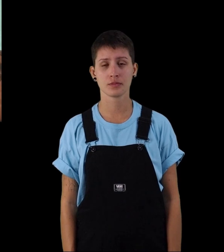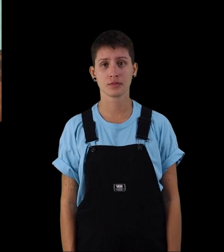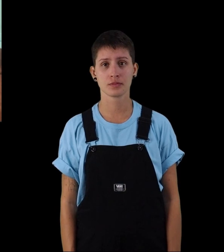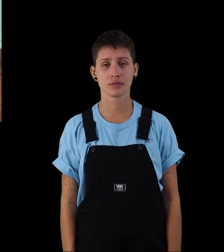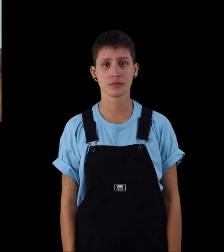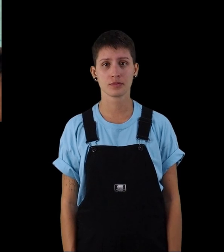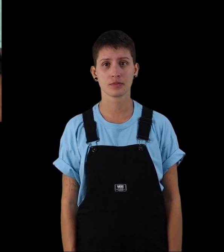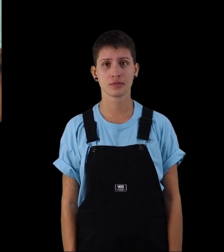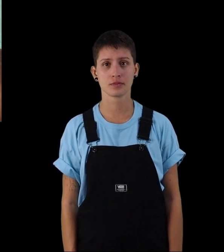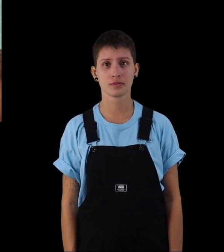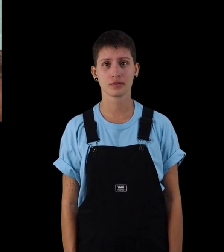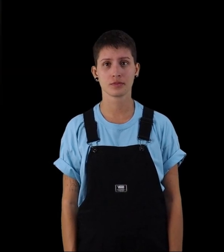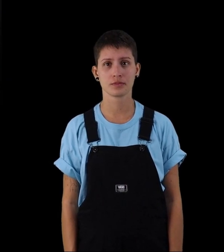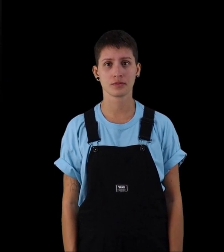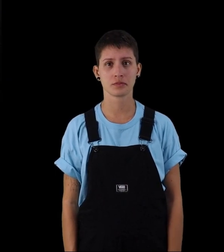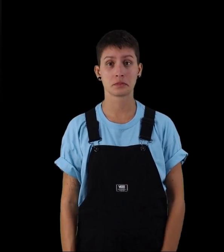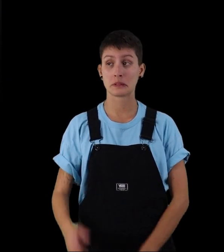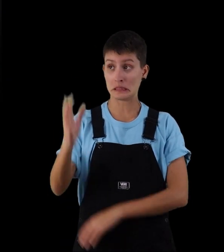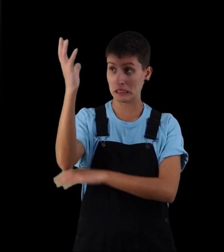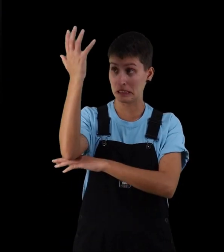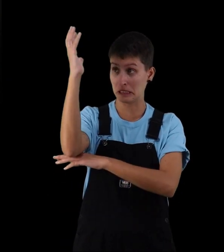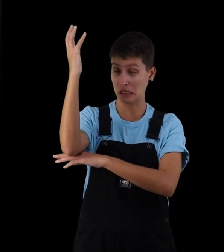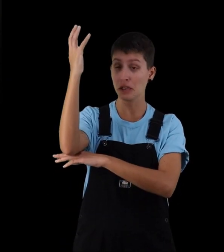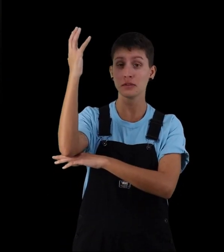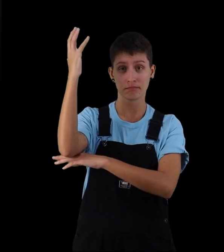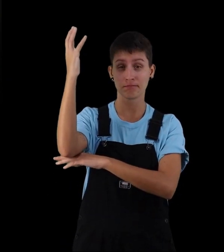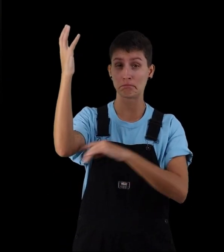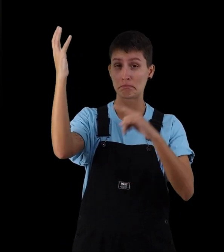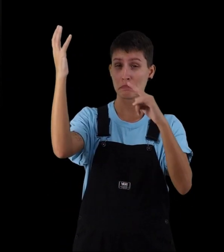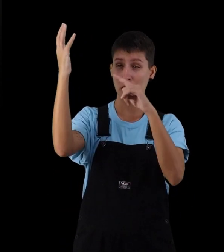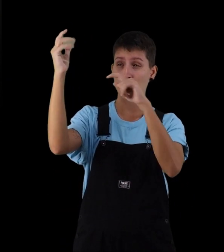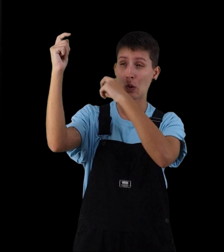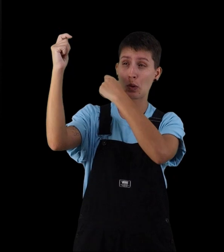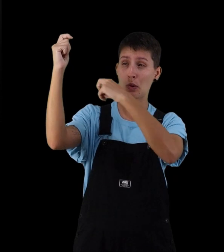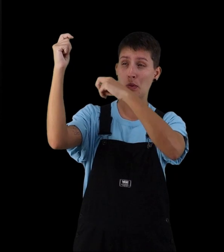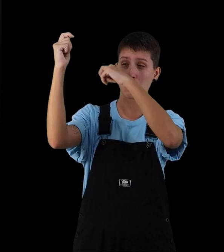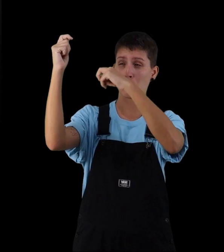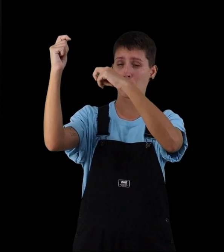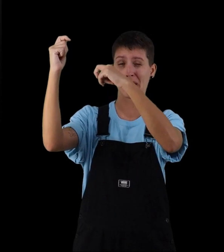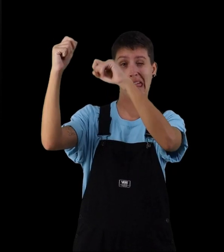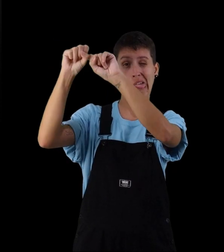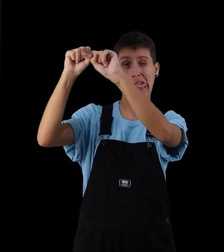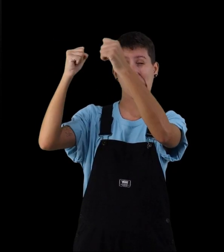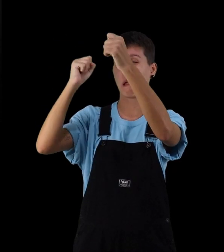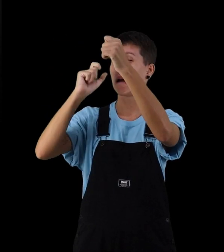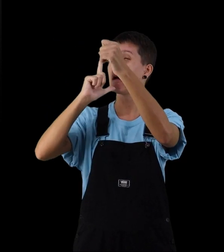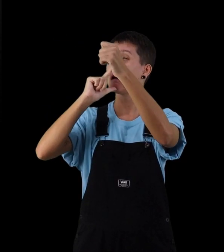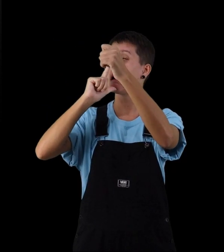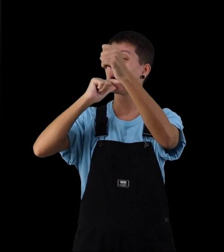Pendurado no pessegueiro estava o violino do